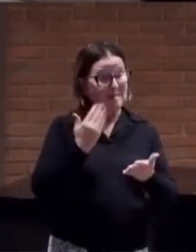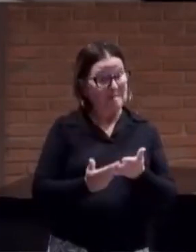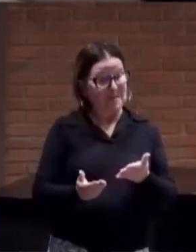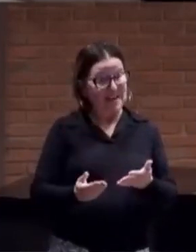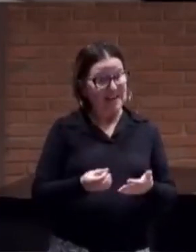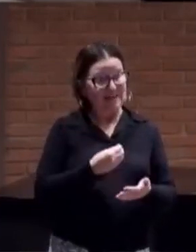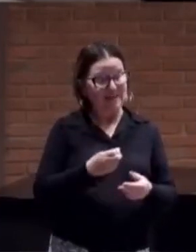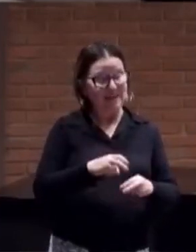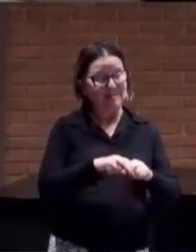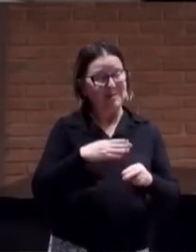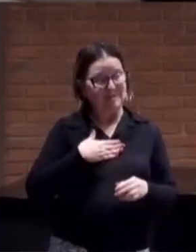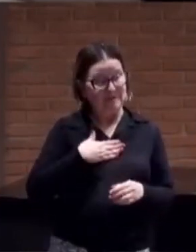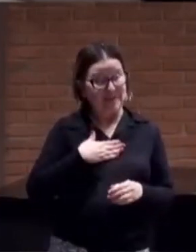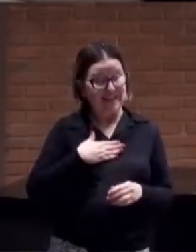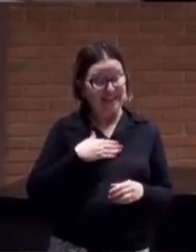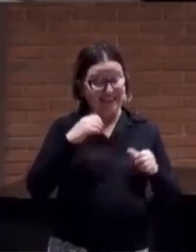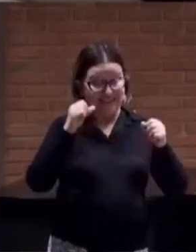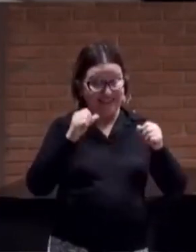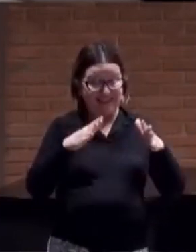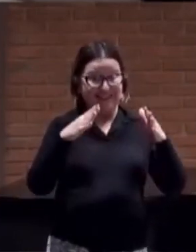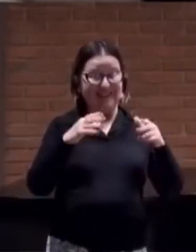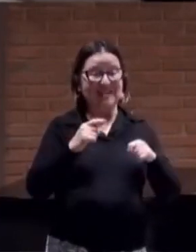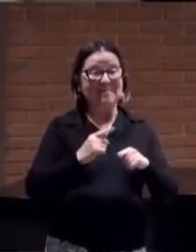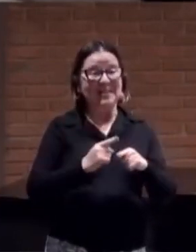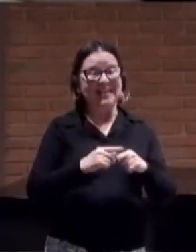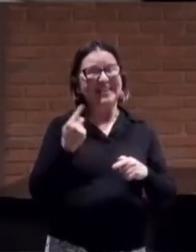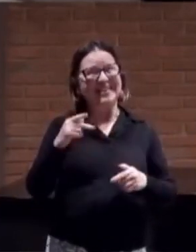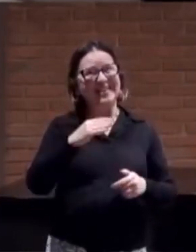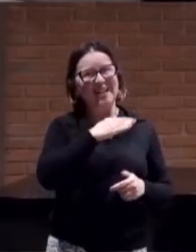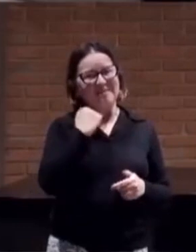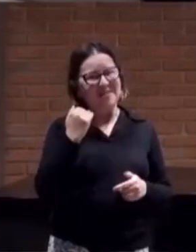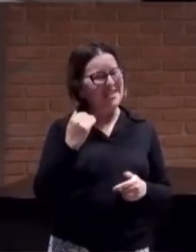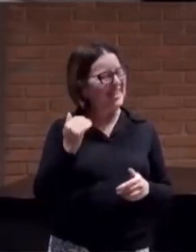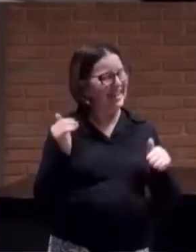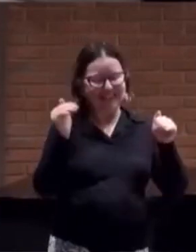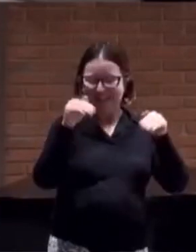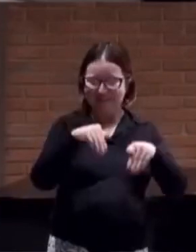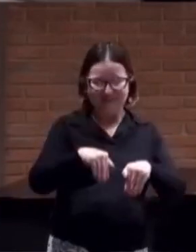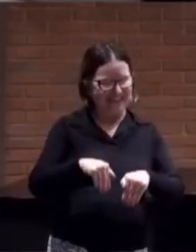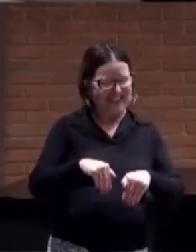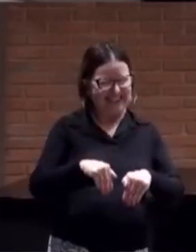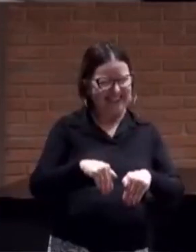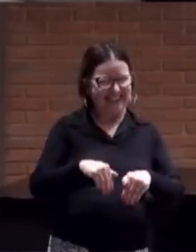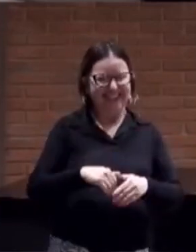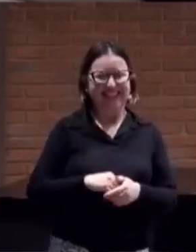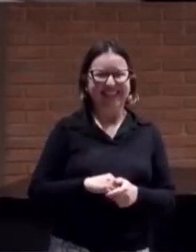sorte, porque sua morte não é o fim.